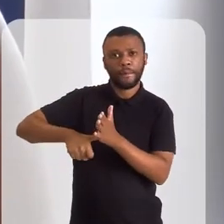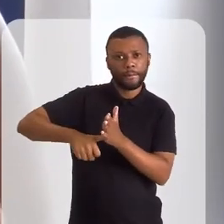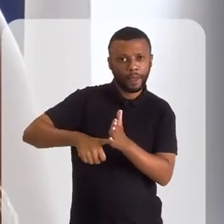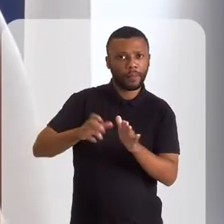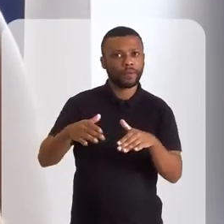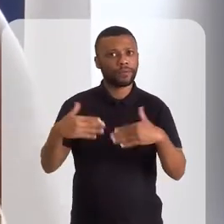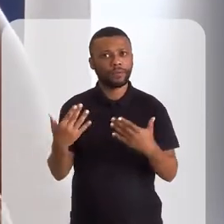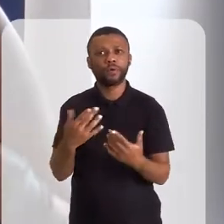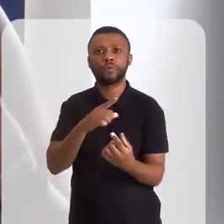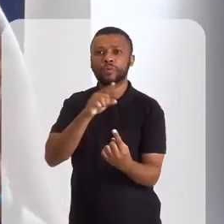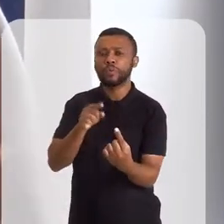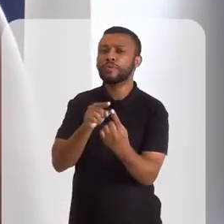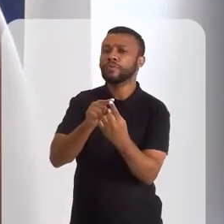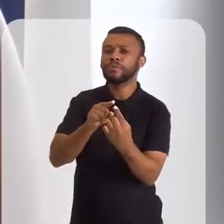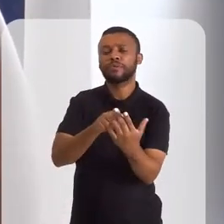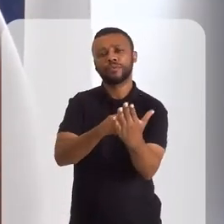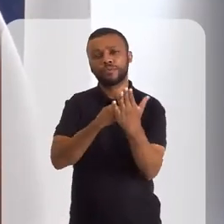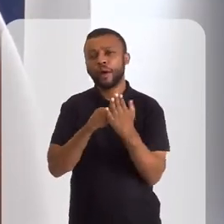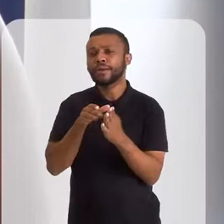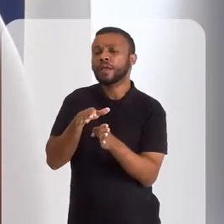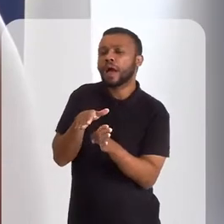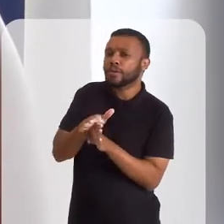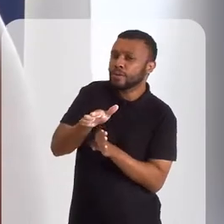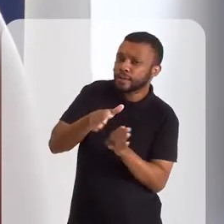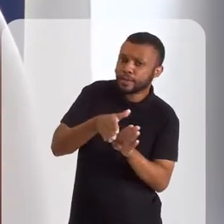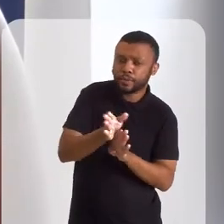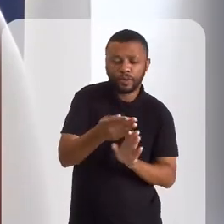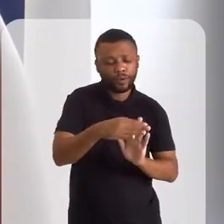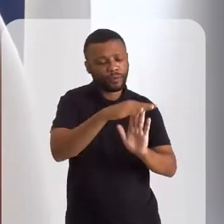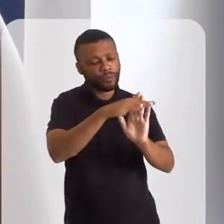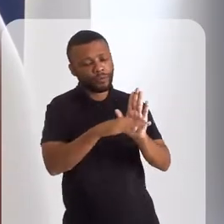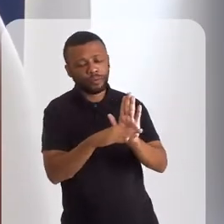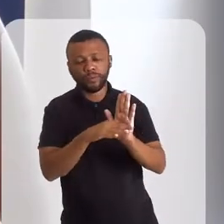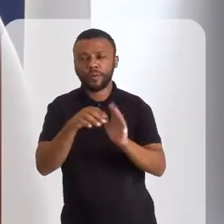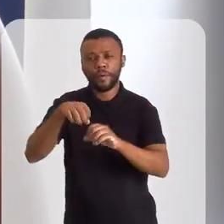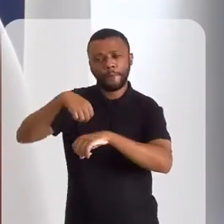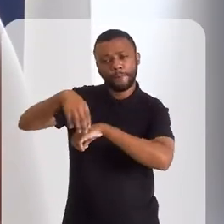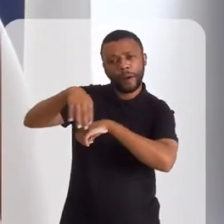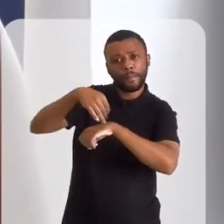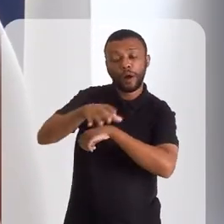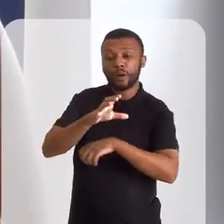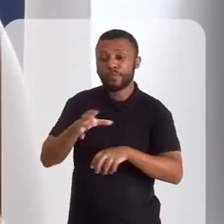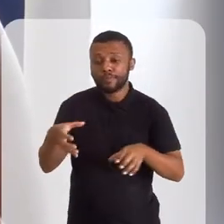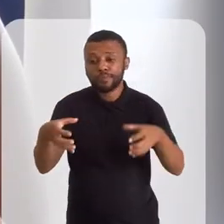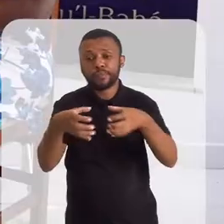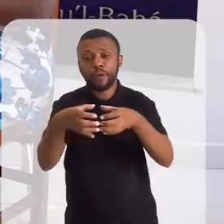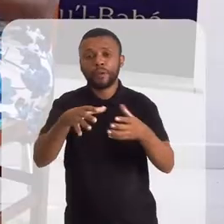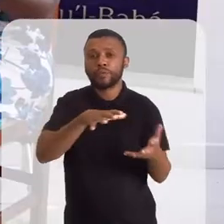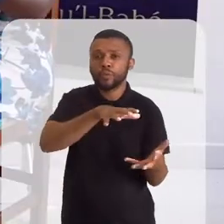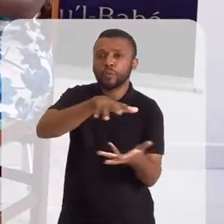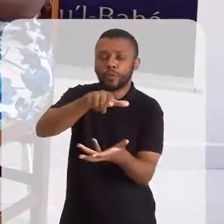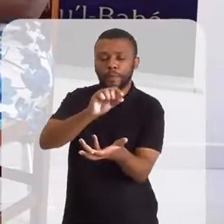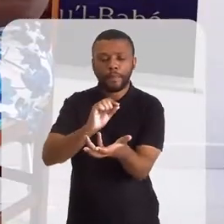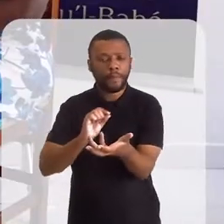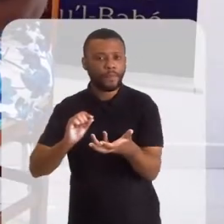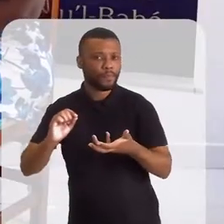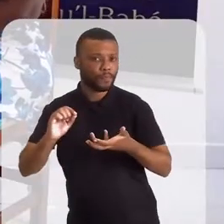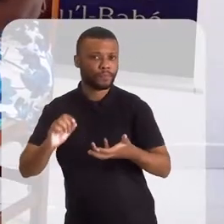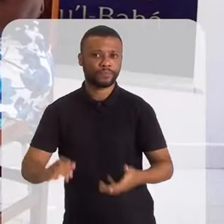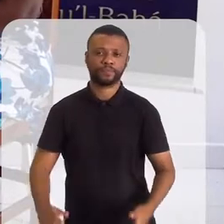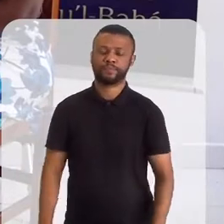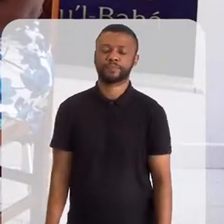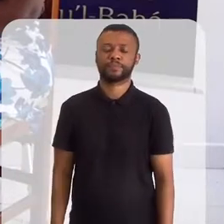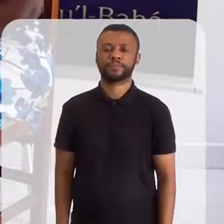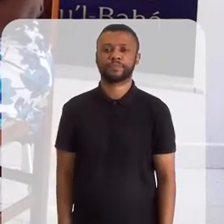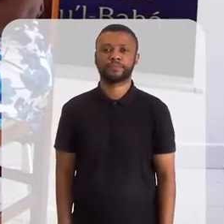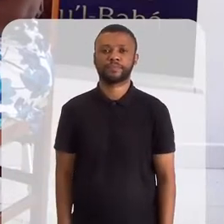de membros, que aí então traz para a gente tanto as guias como orientações para a comunidade a nível